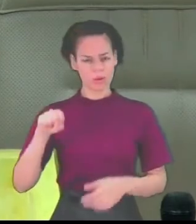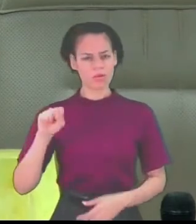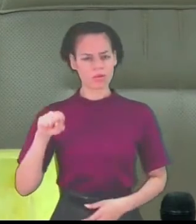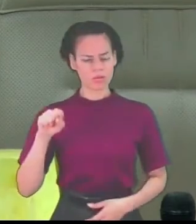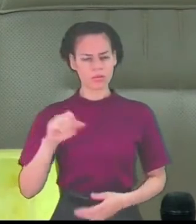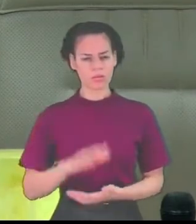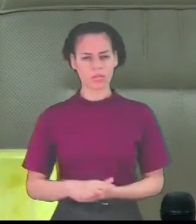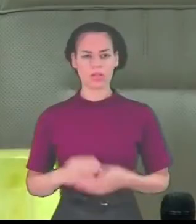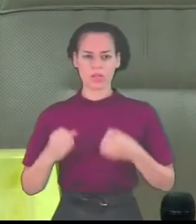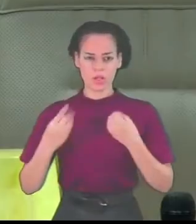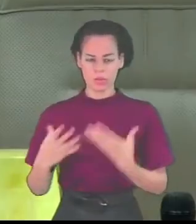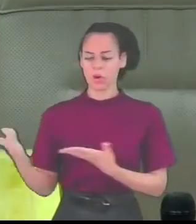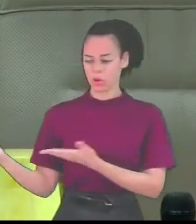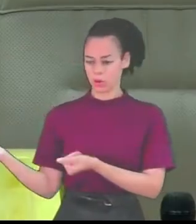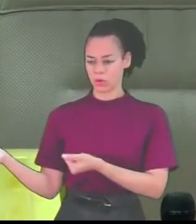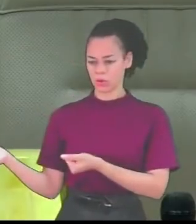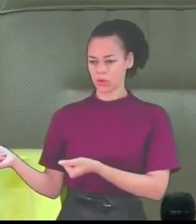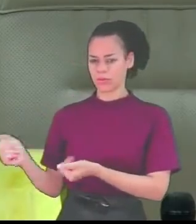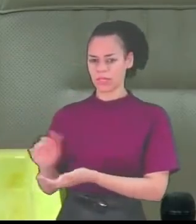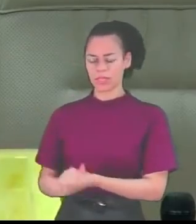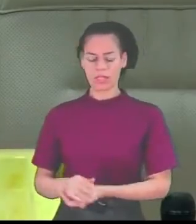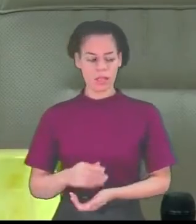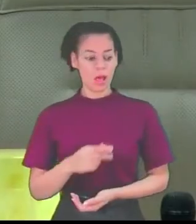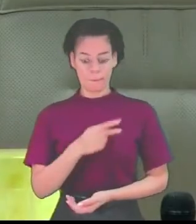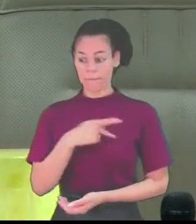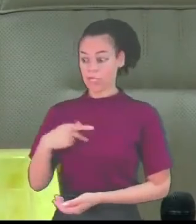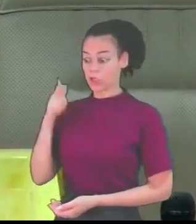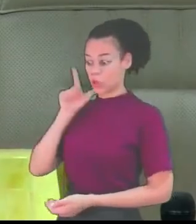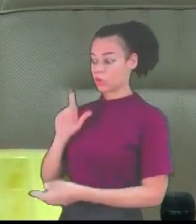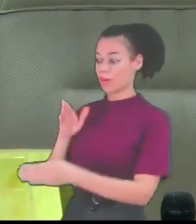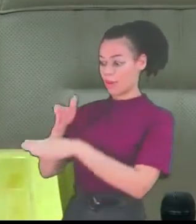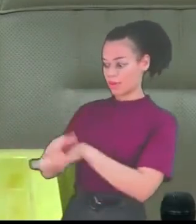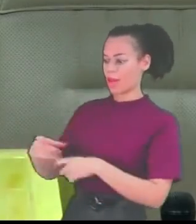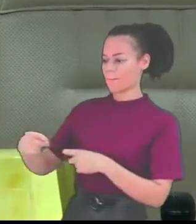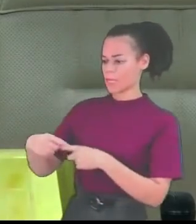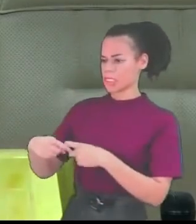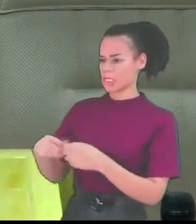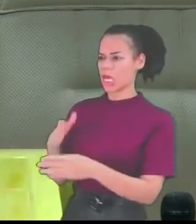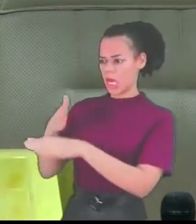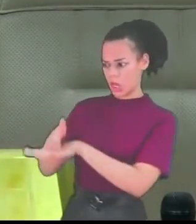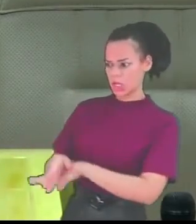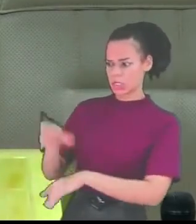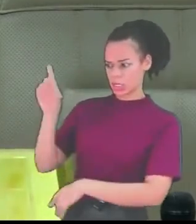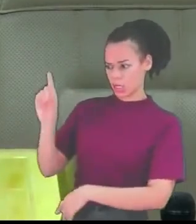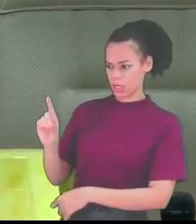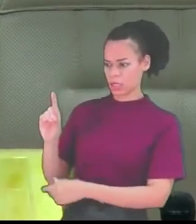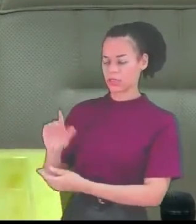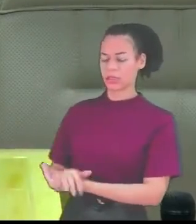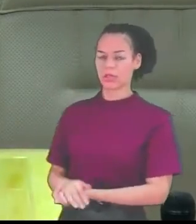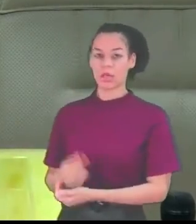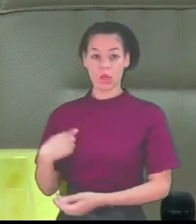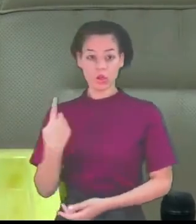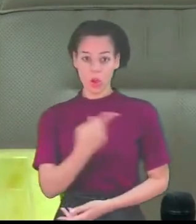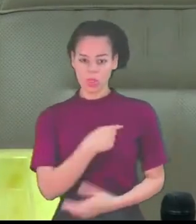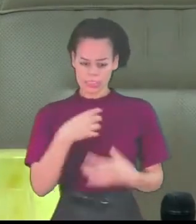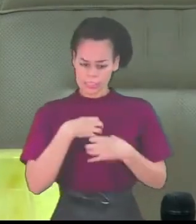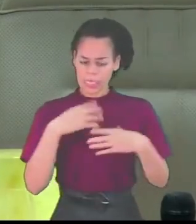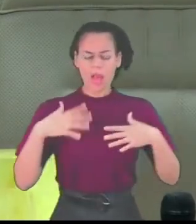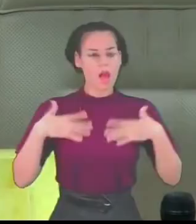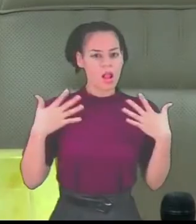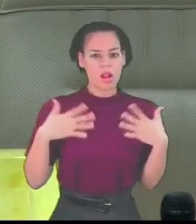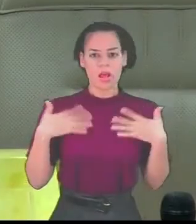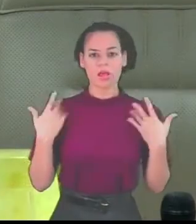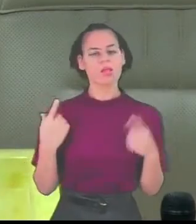vem um jovem e diz pastor passei em medicina para sem direito a gente fica aí mãos super lá alegres